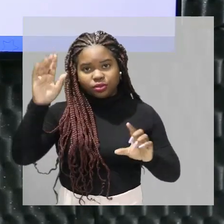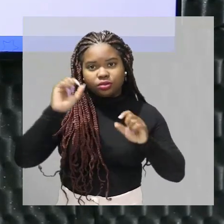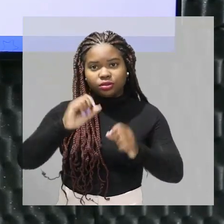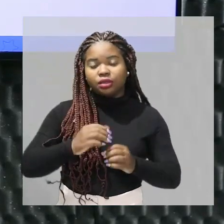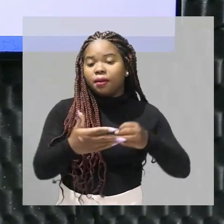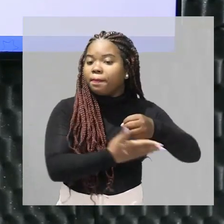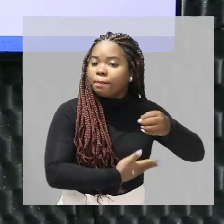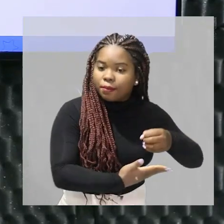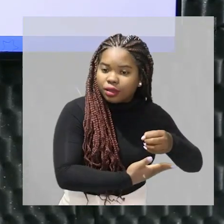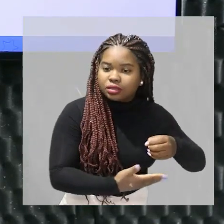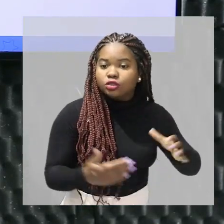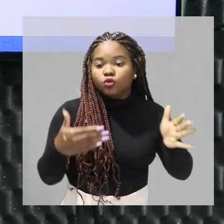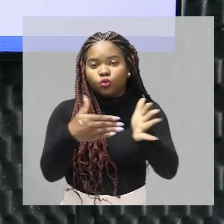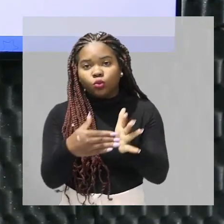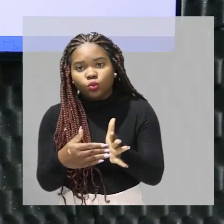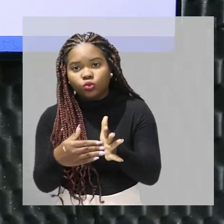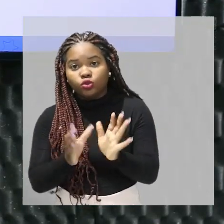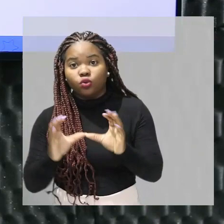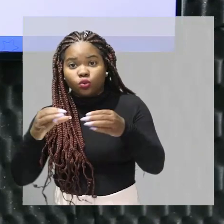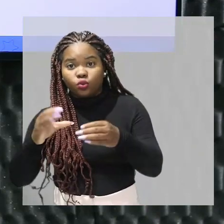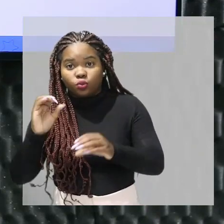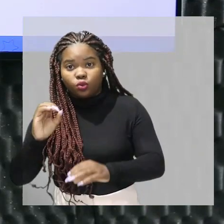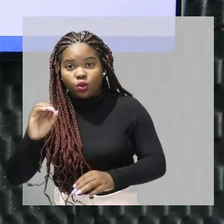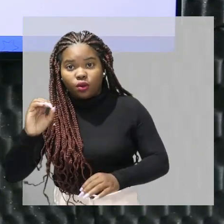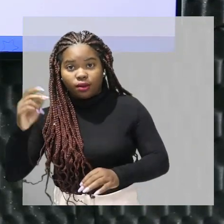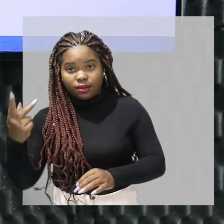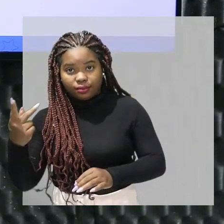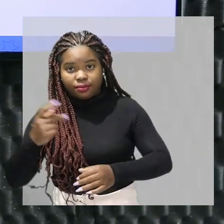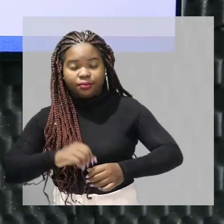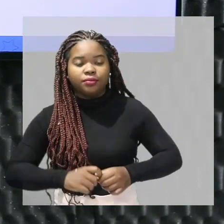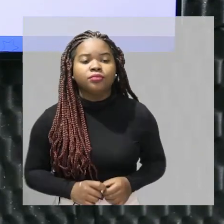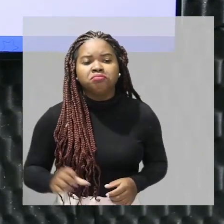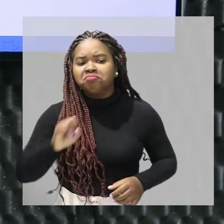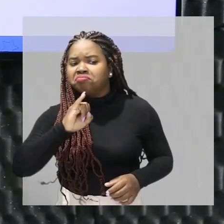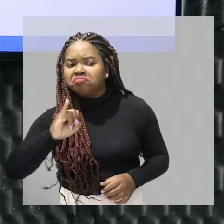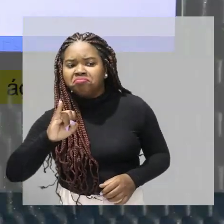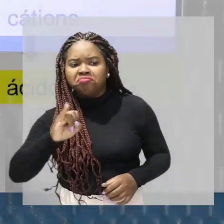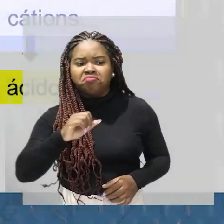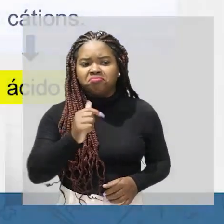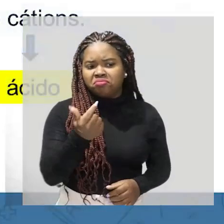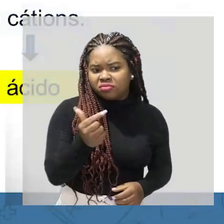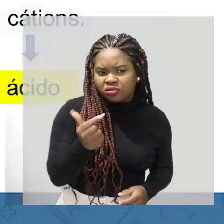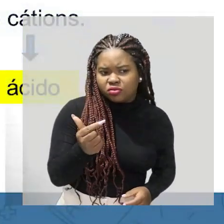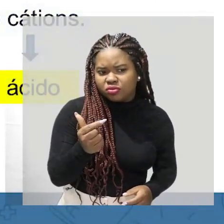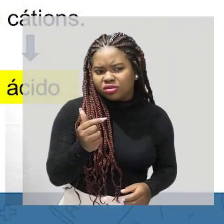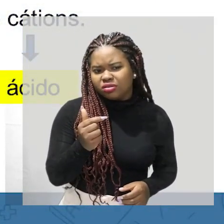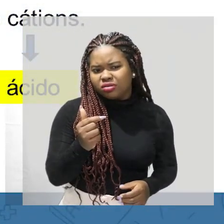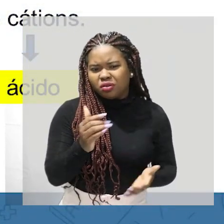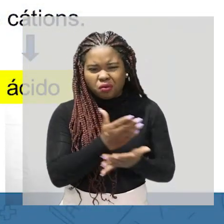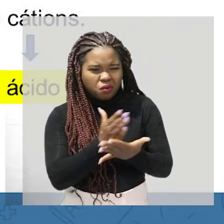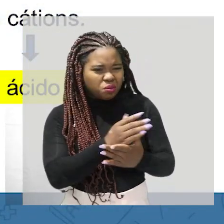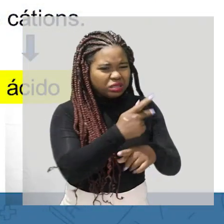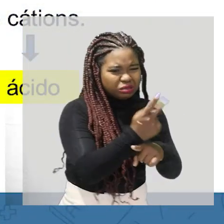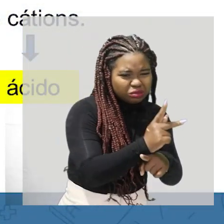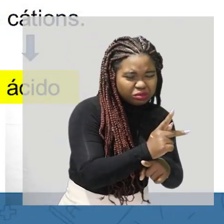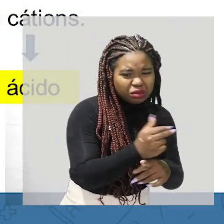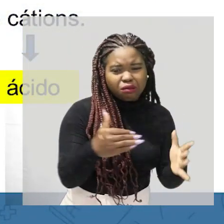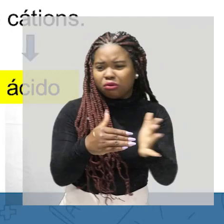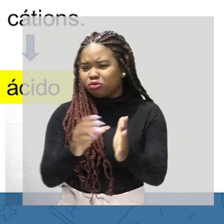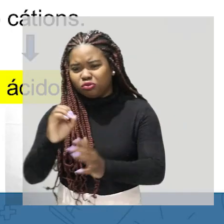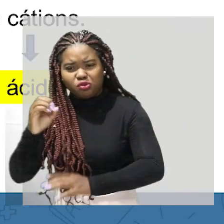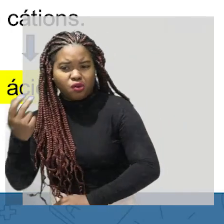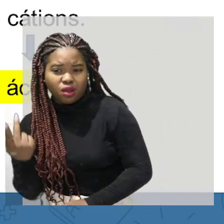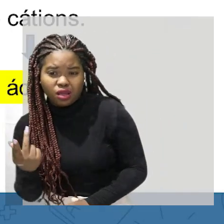que as bases vão terminar com o grupo OH, certo? Se não começa com hidrogênio, nem termina com